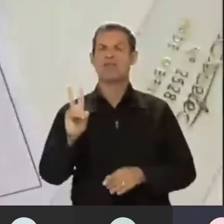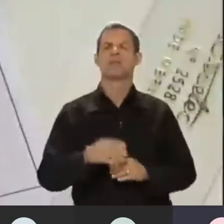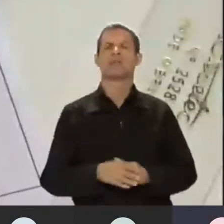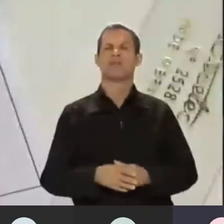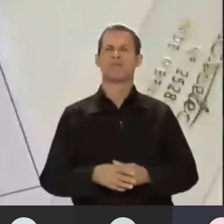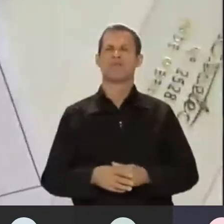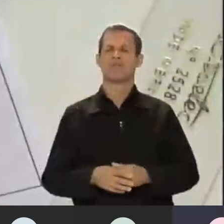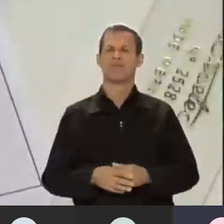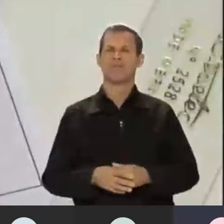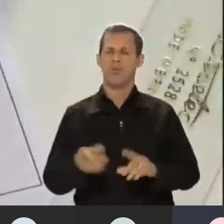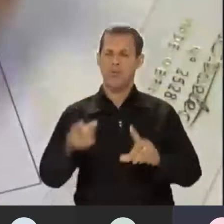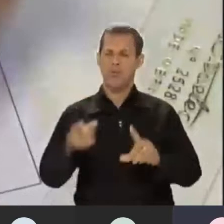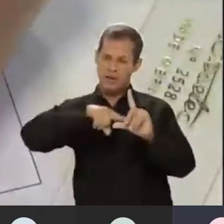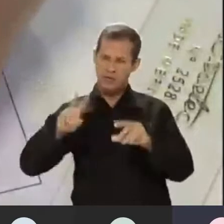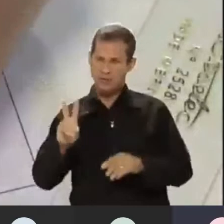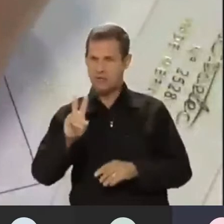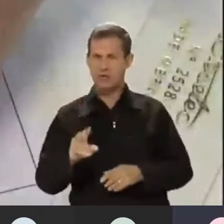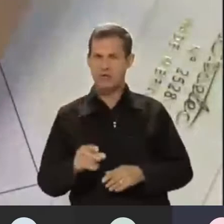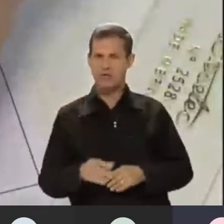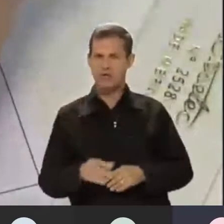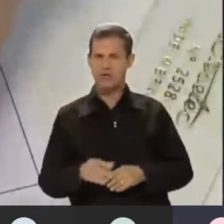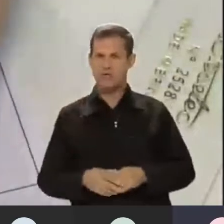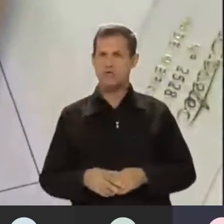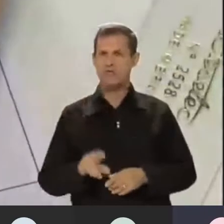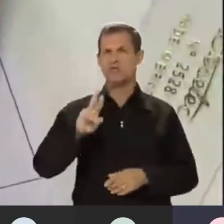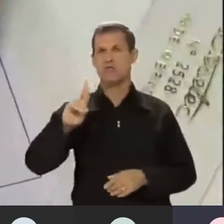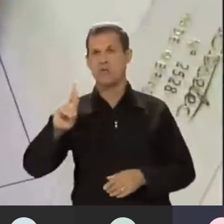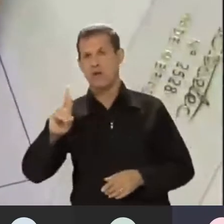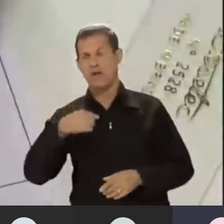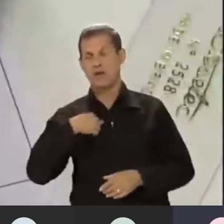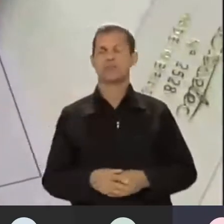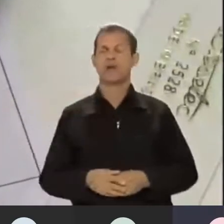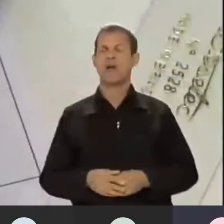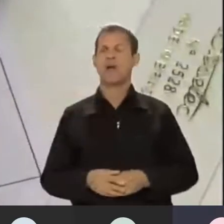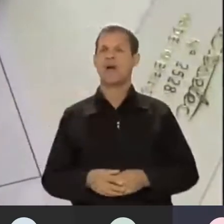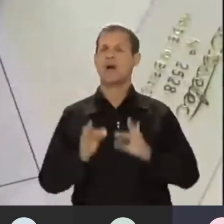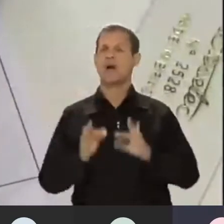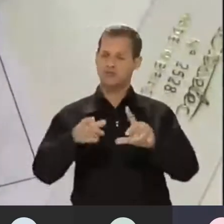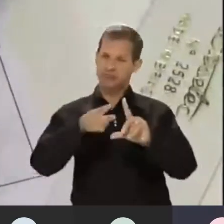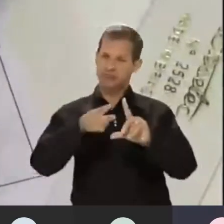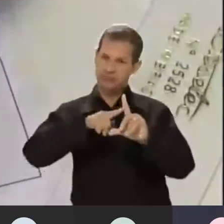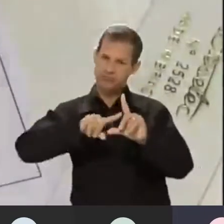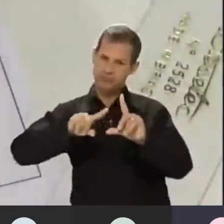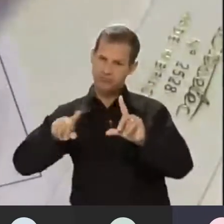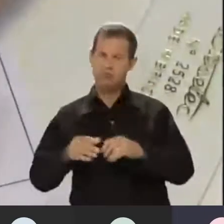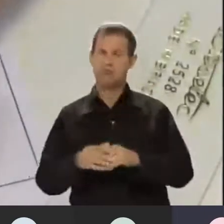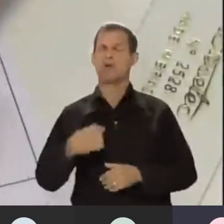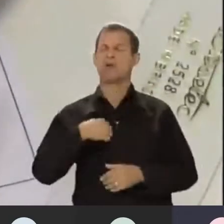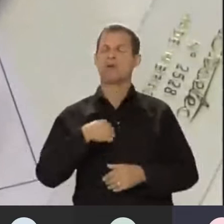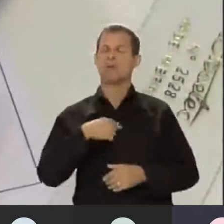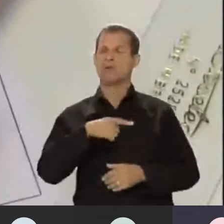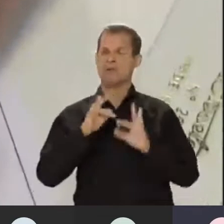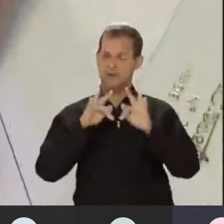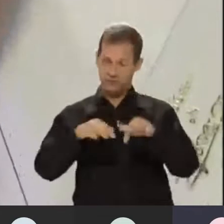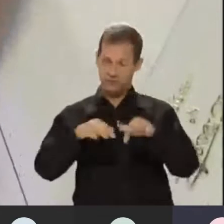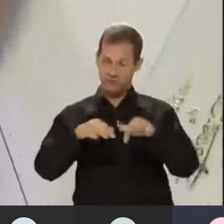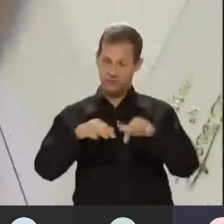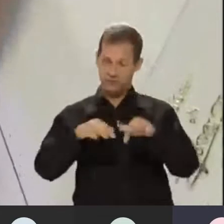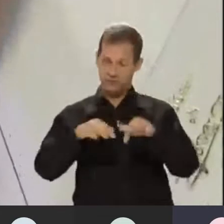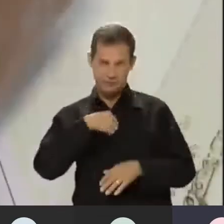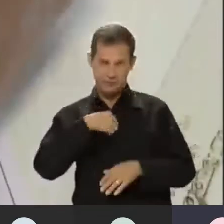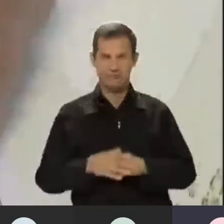um valor de, uma curva de valor de umidade relativa. A hora que eu venho, até o final dessa curva, eu vou ver aqui no final